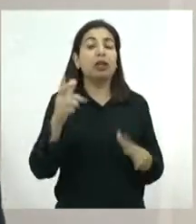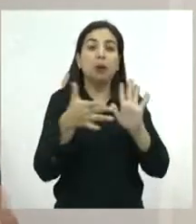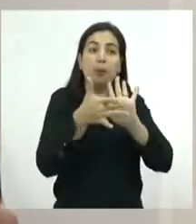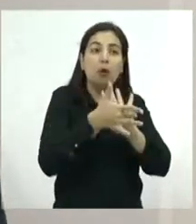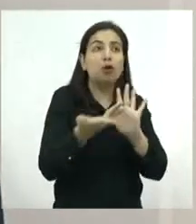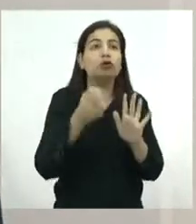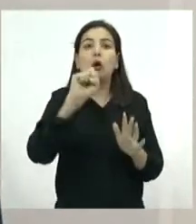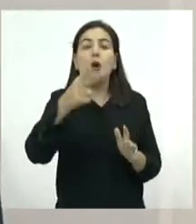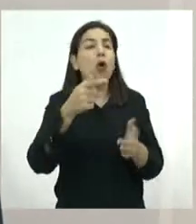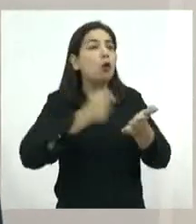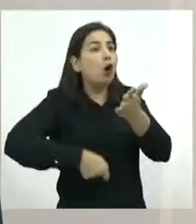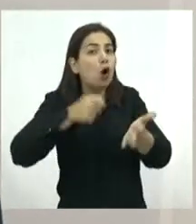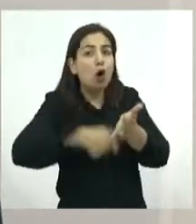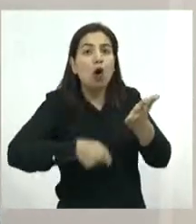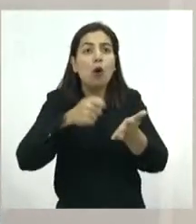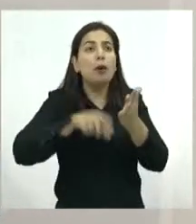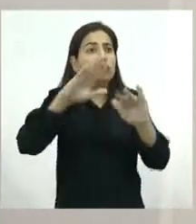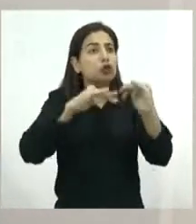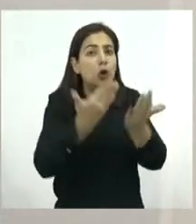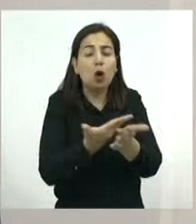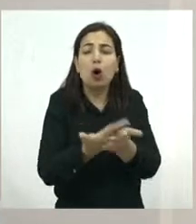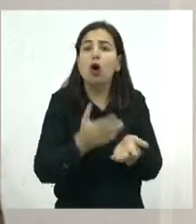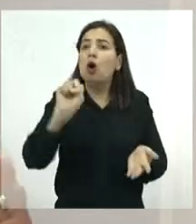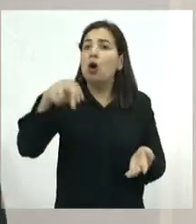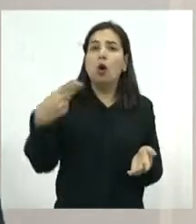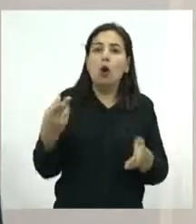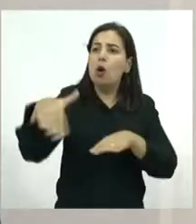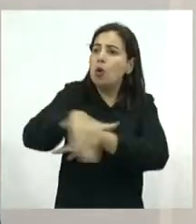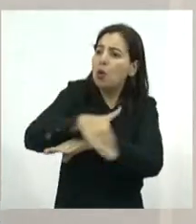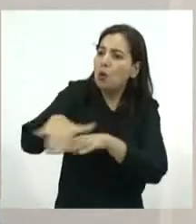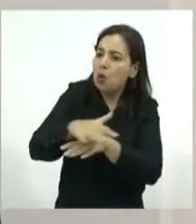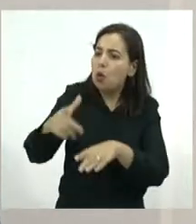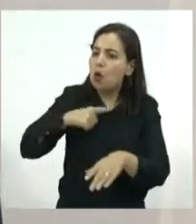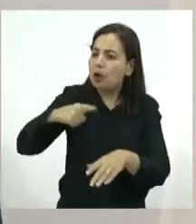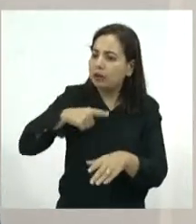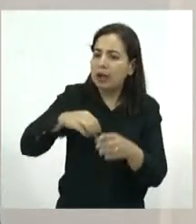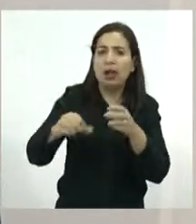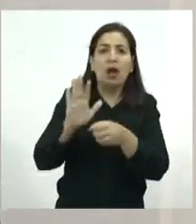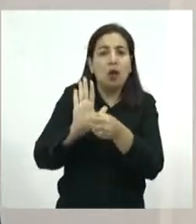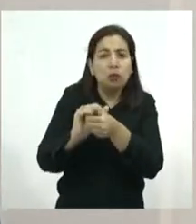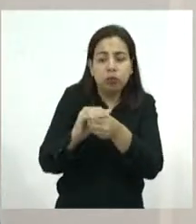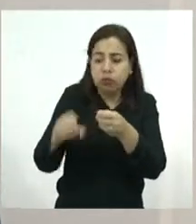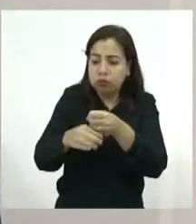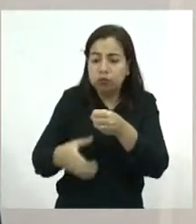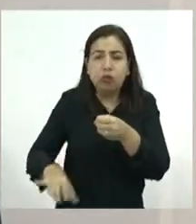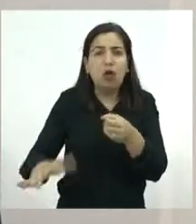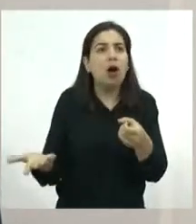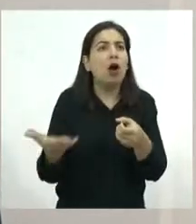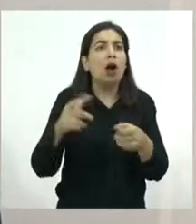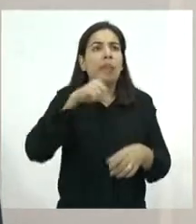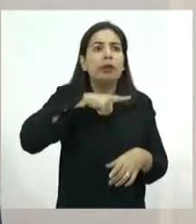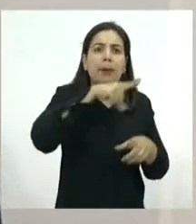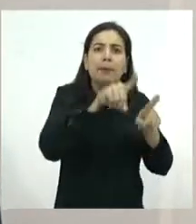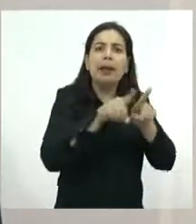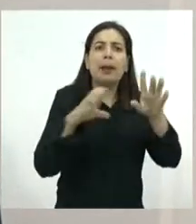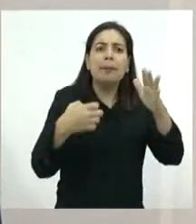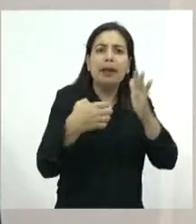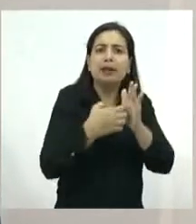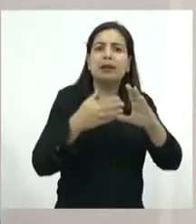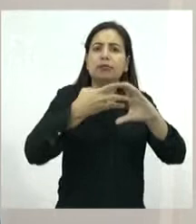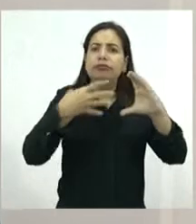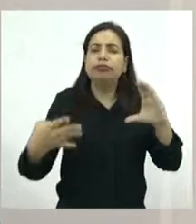escola, para cobrar a melhoria das suas ruas, do saneamento, do esgoto, demandas da CAGES. Ou seja, são coisas que de